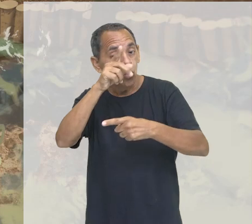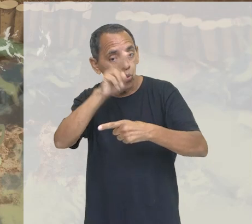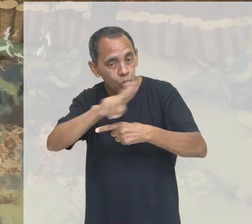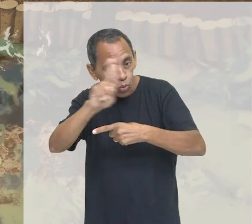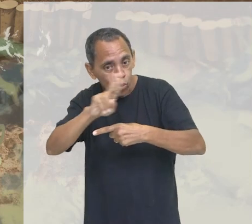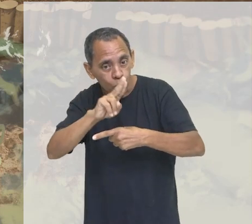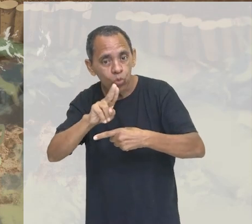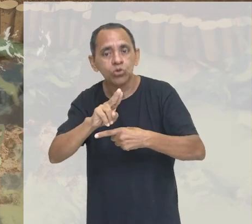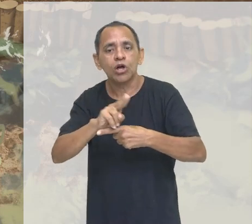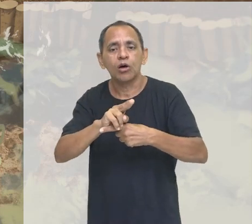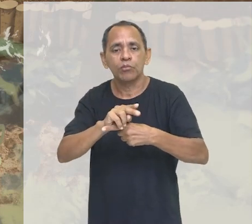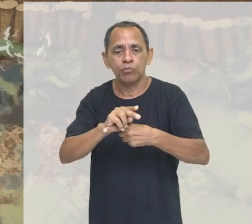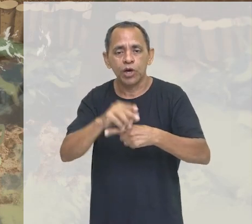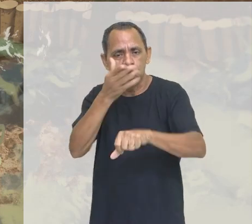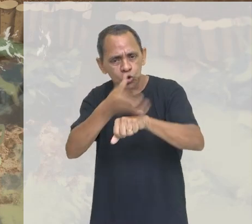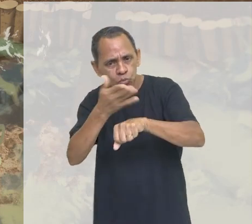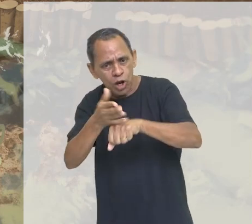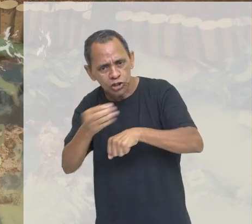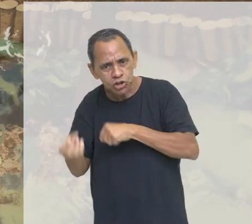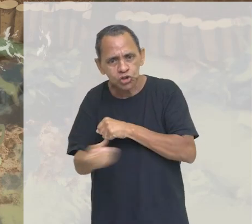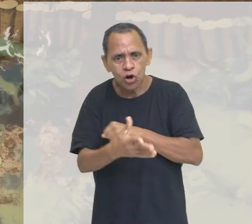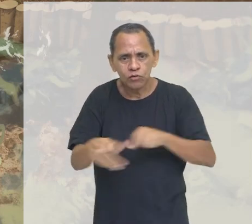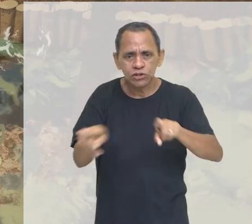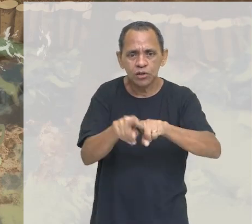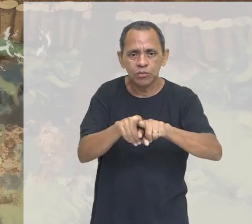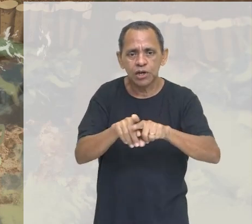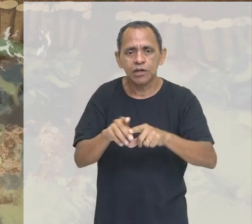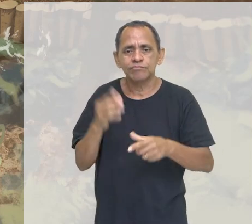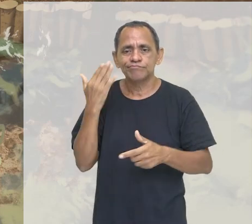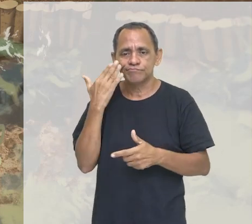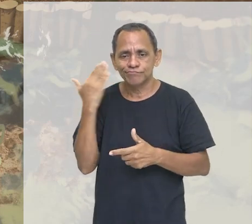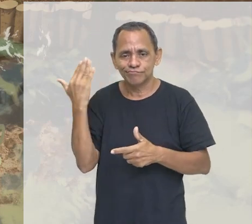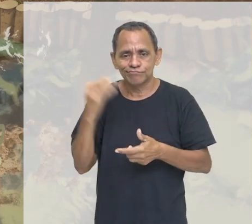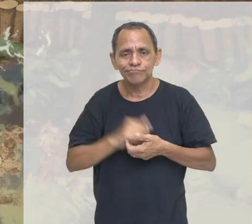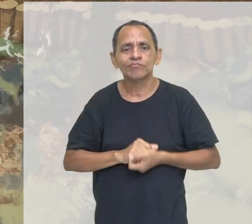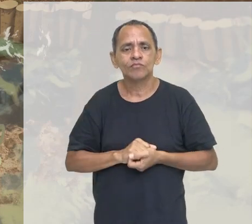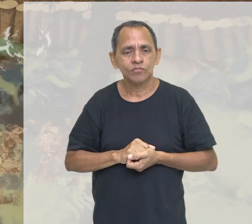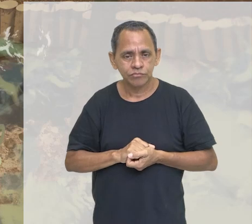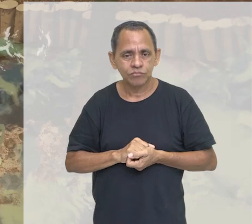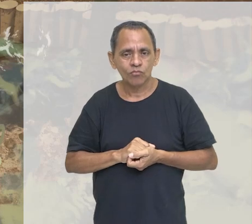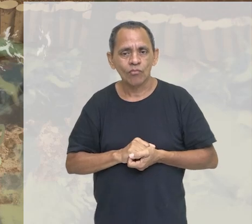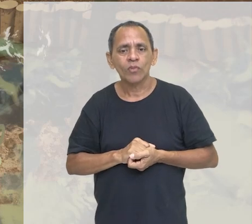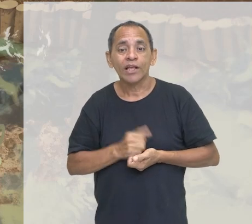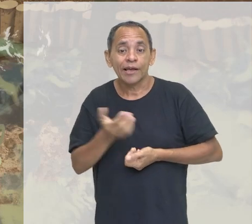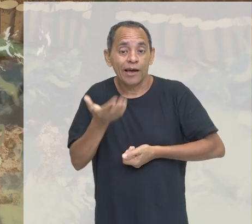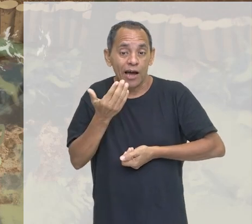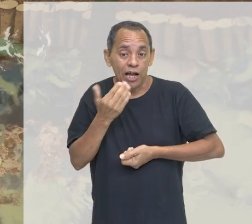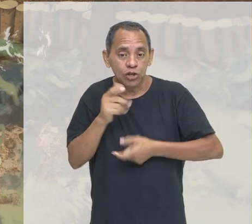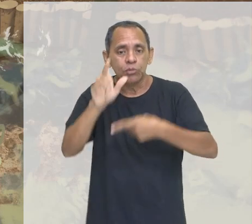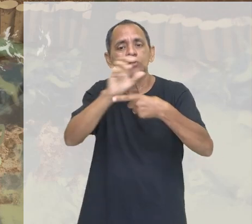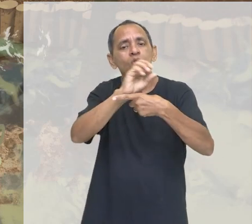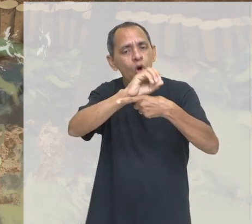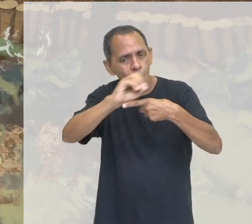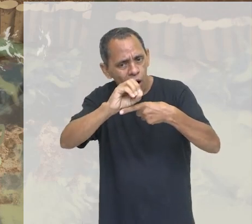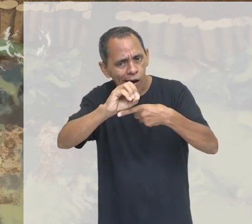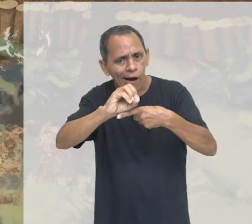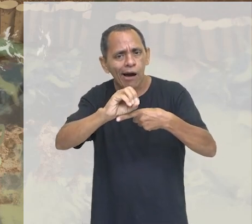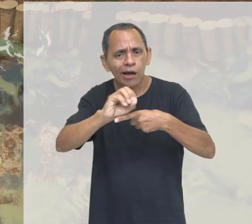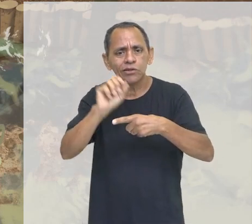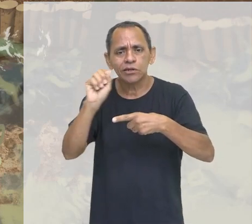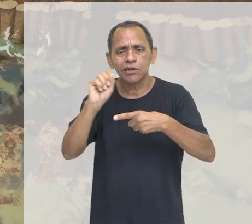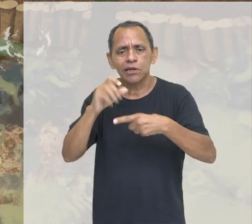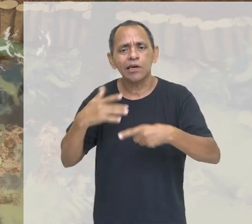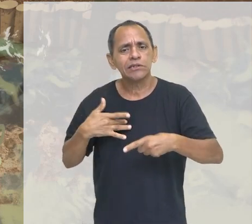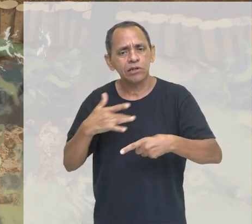soluções inovadoras e, para finalizar, a melhor parte de todas é que traz o alimento orgânico, que é um